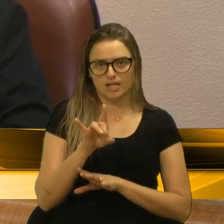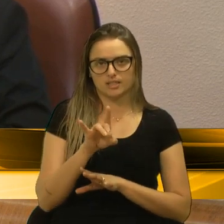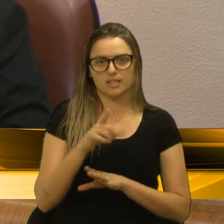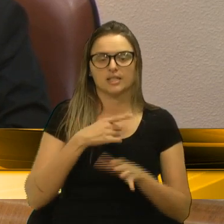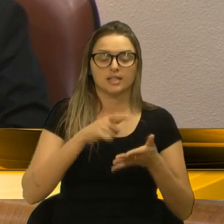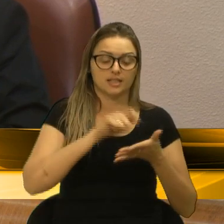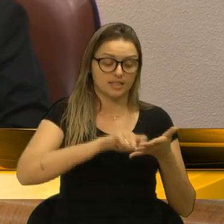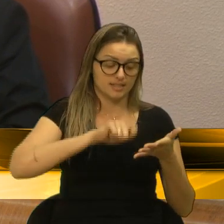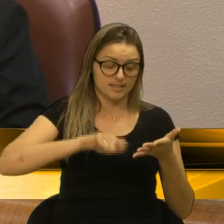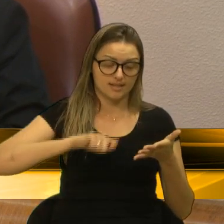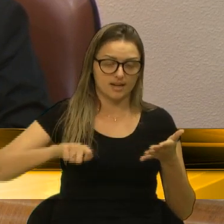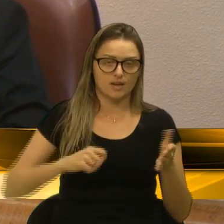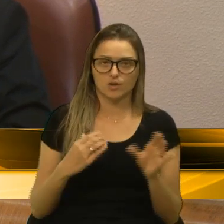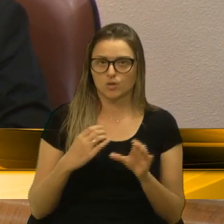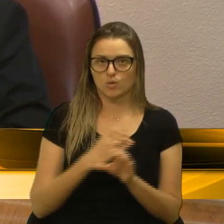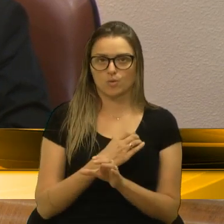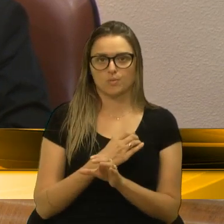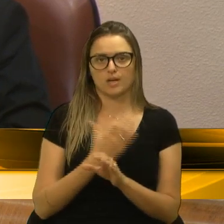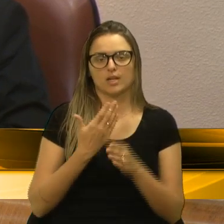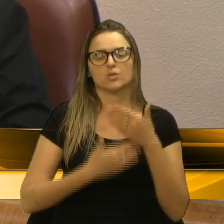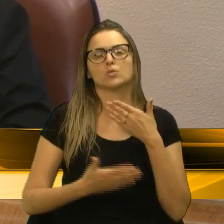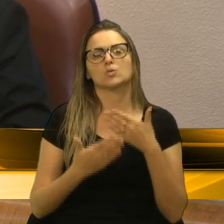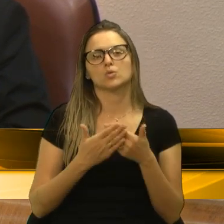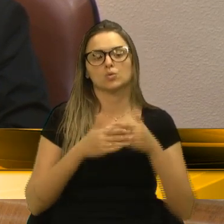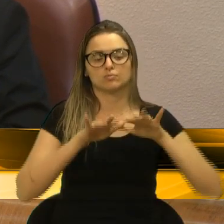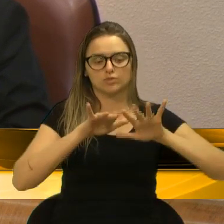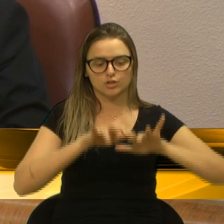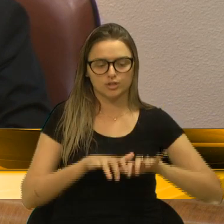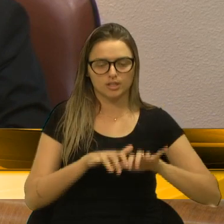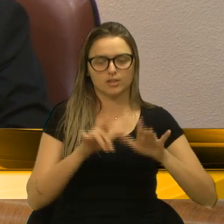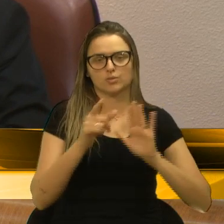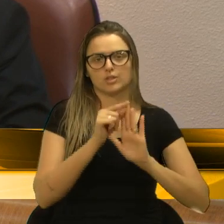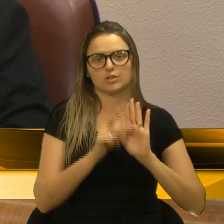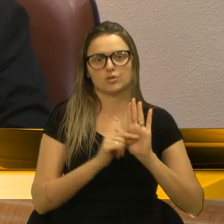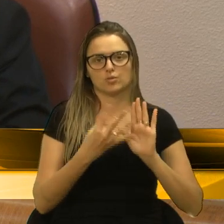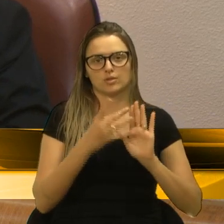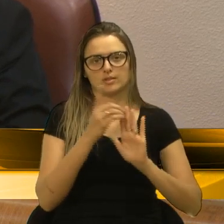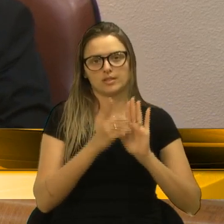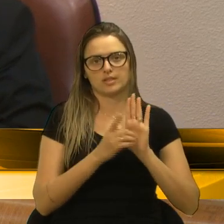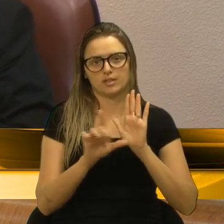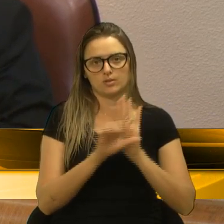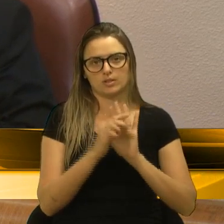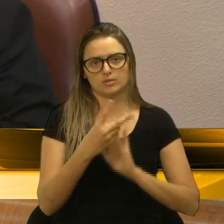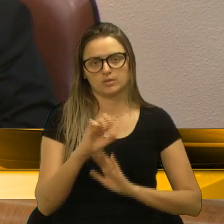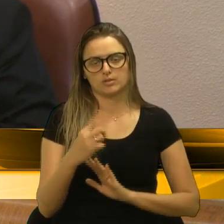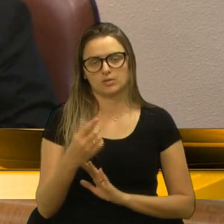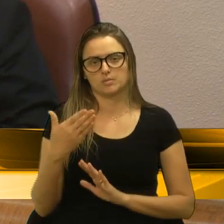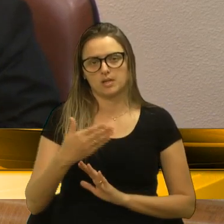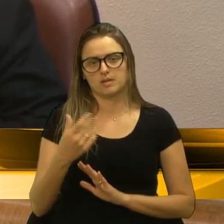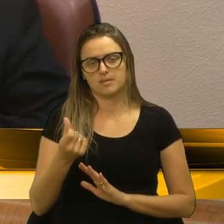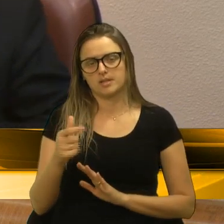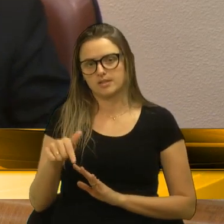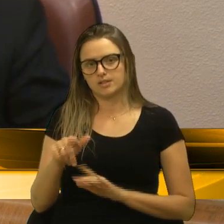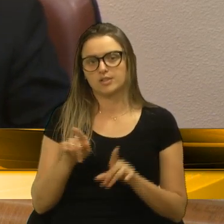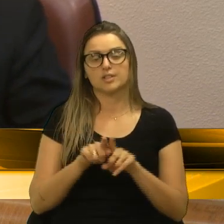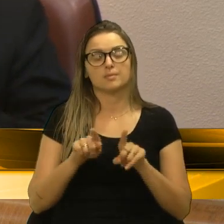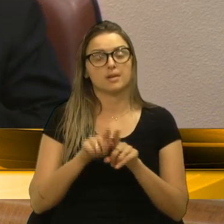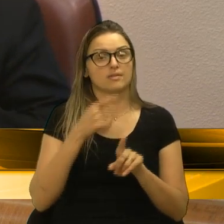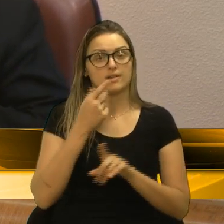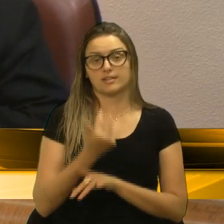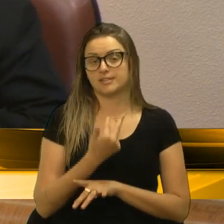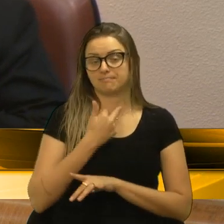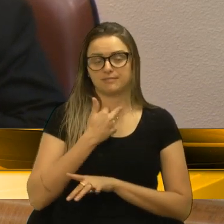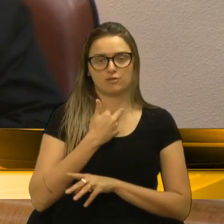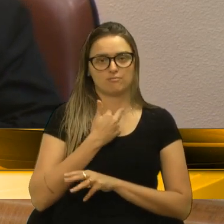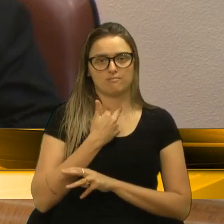na íntegra a indigitado artigo 4º do Decreto-Lei nº 201/67. Afirma não ser possível